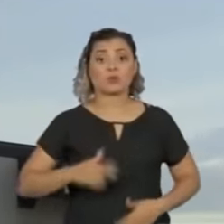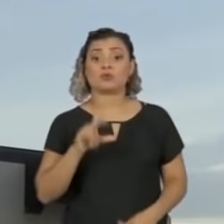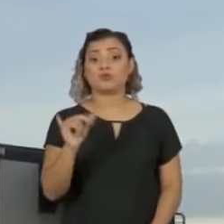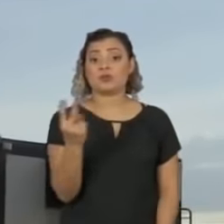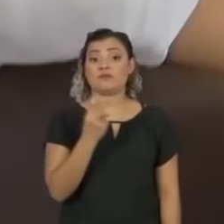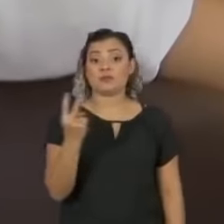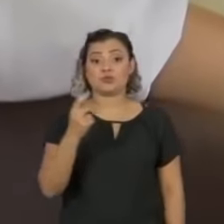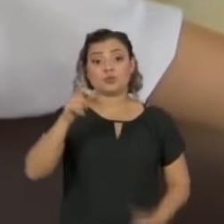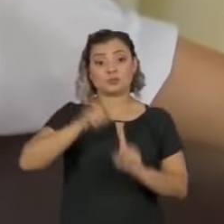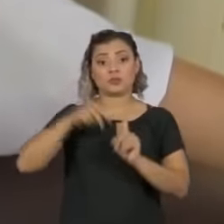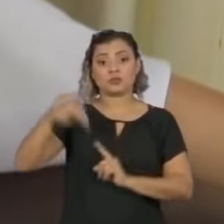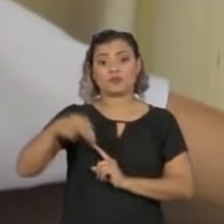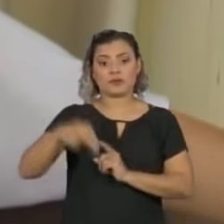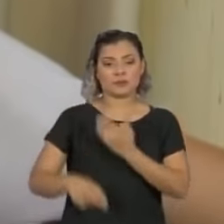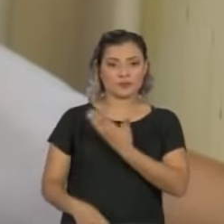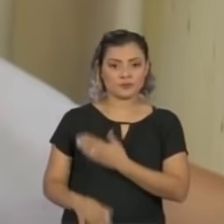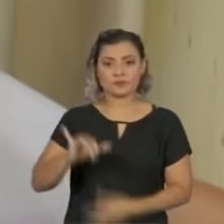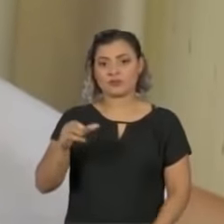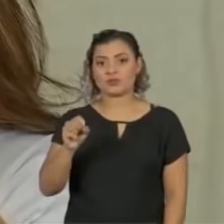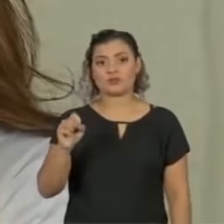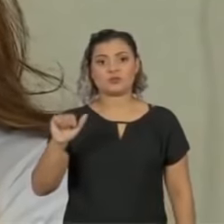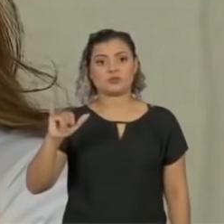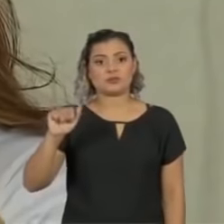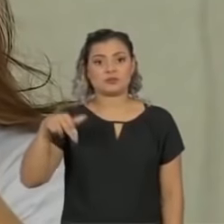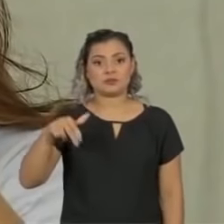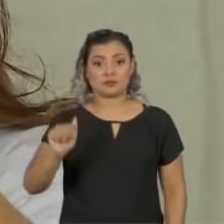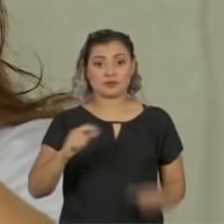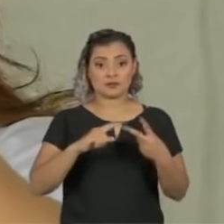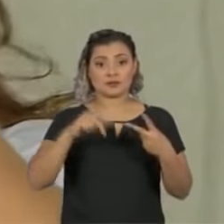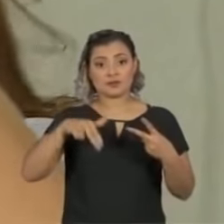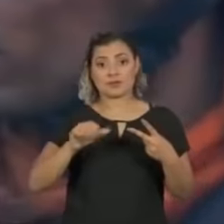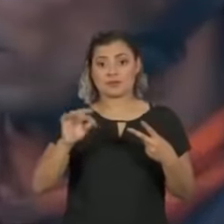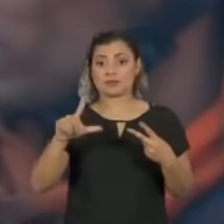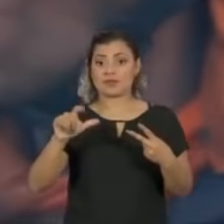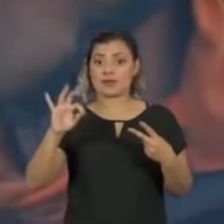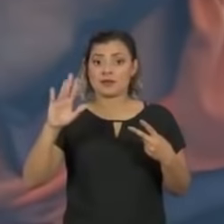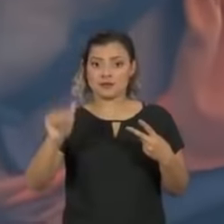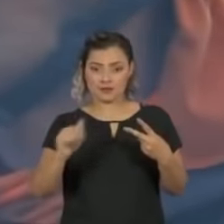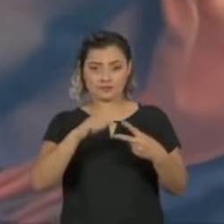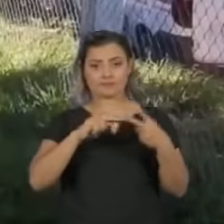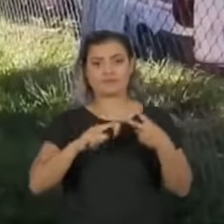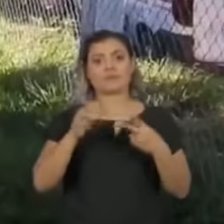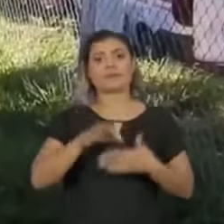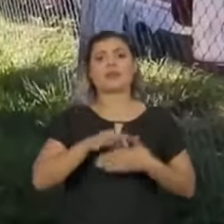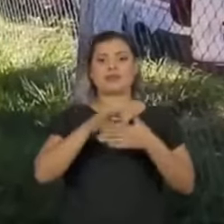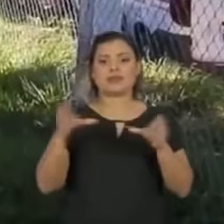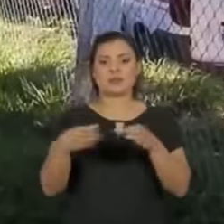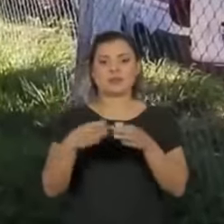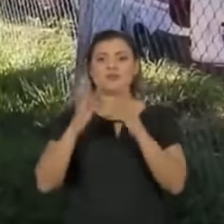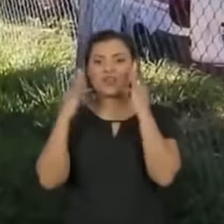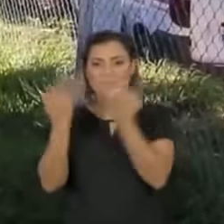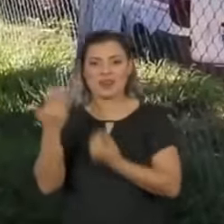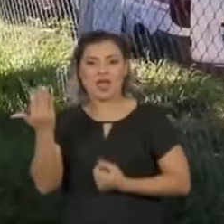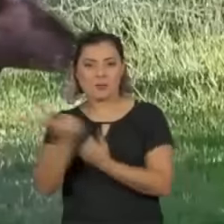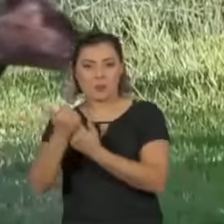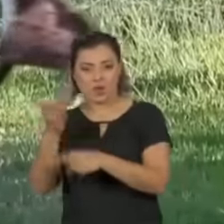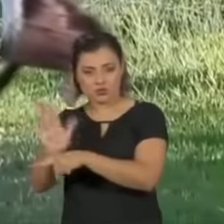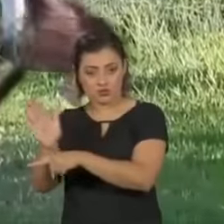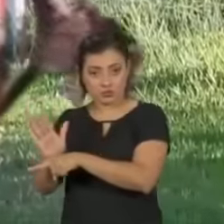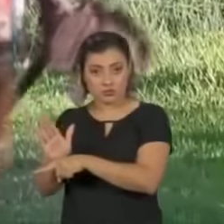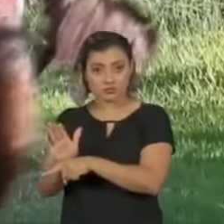de novembro. A Josiana e a Natália lideram a Associação de Familiares das Vítimas. Depois de quase um ano,